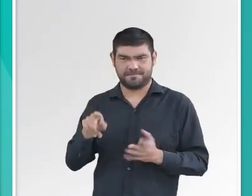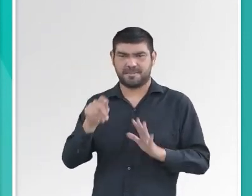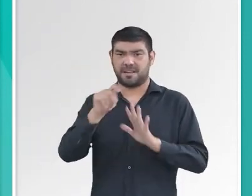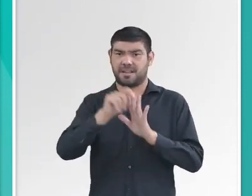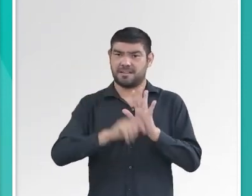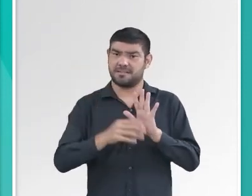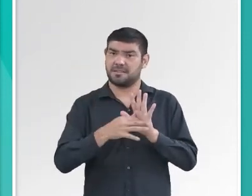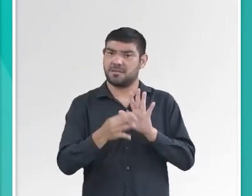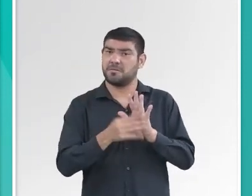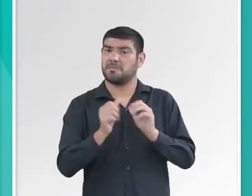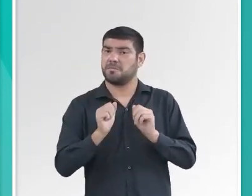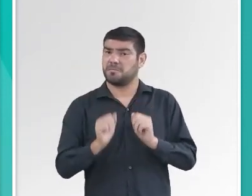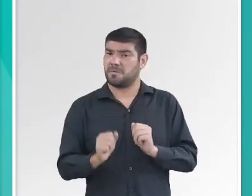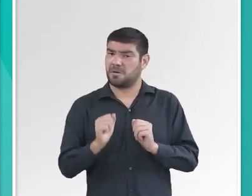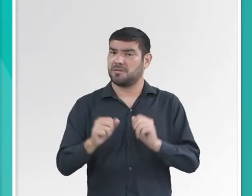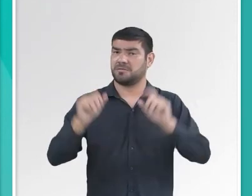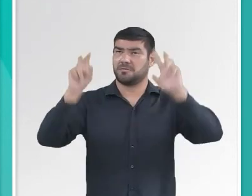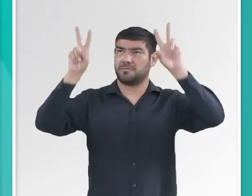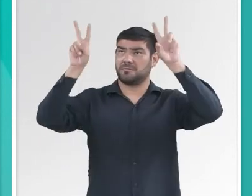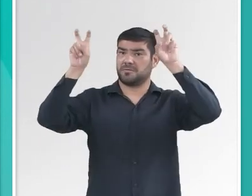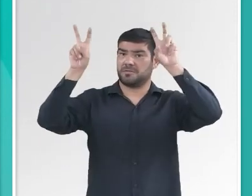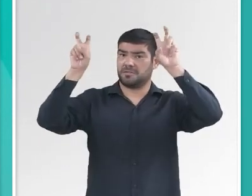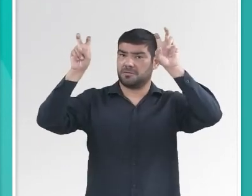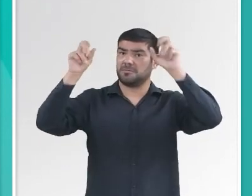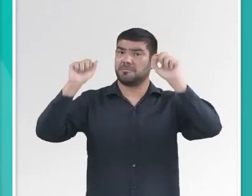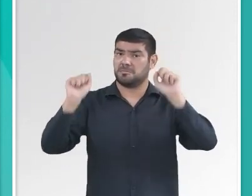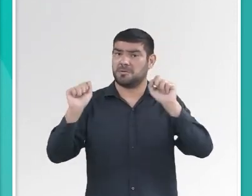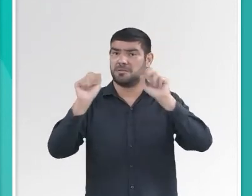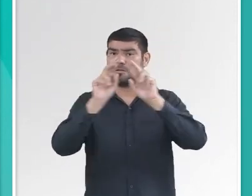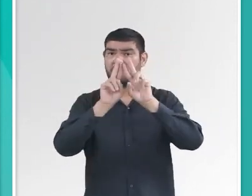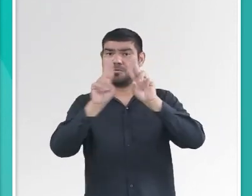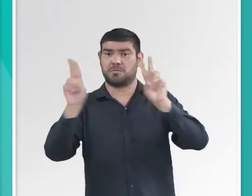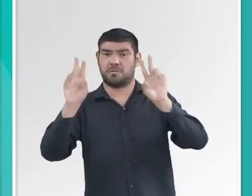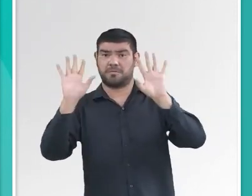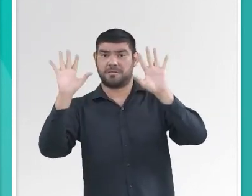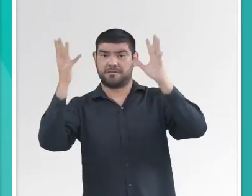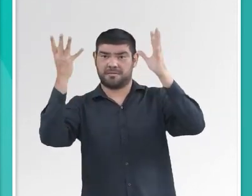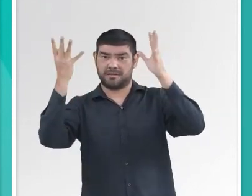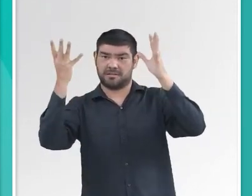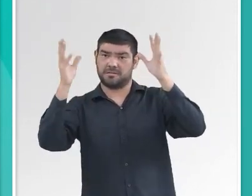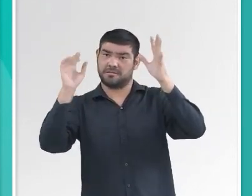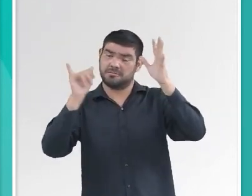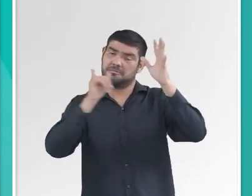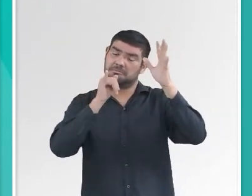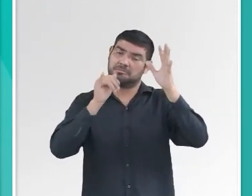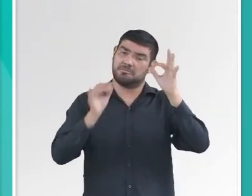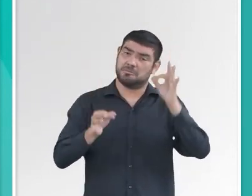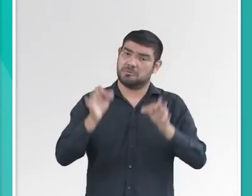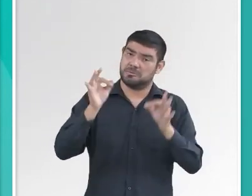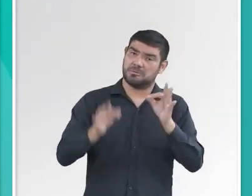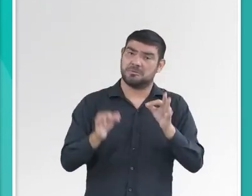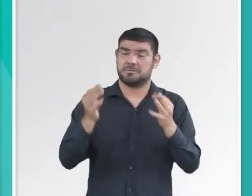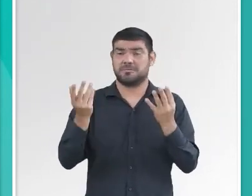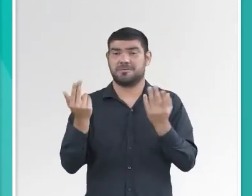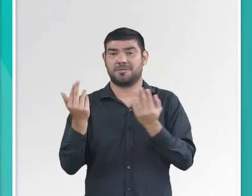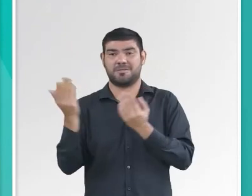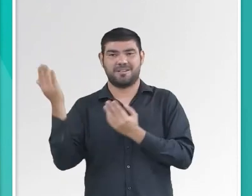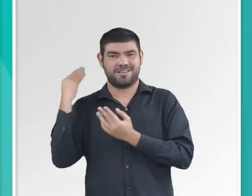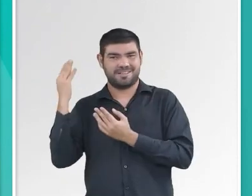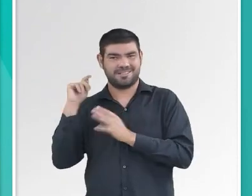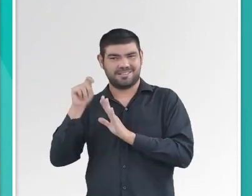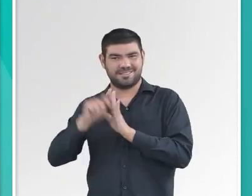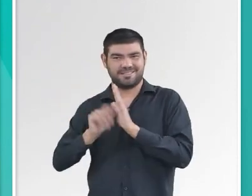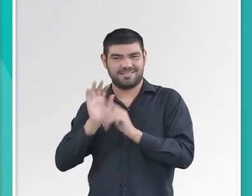pode apresentar um título, que pode ser o nome da festa, com já um julgamento que você pode dar, como foi feito aqui na Banda da Bica.